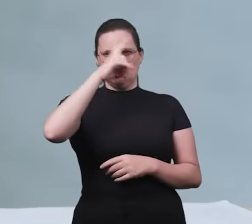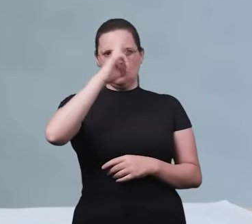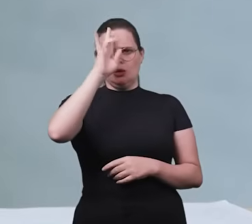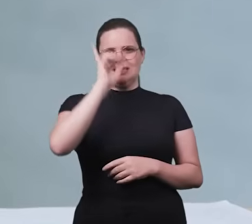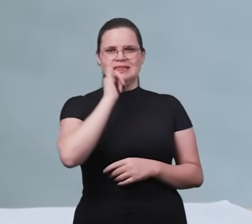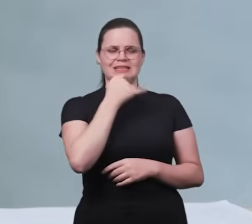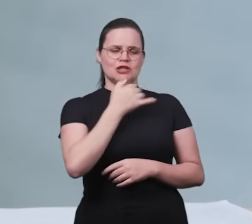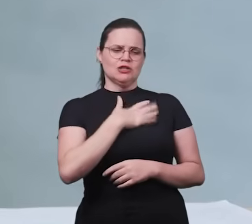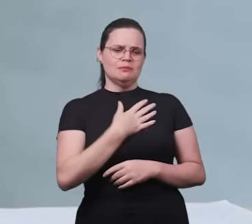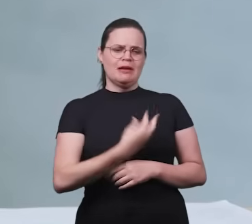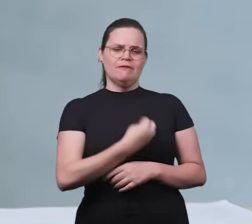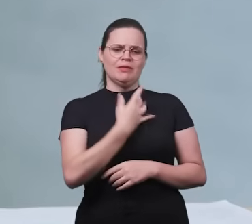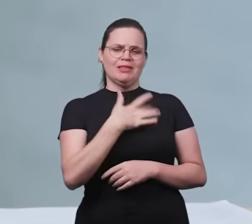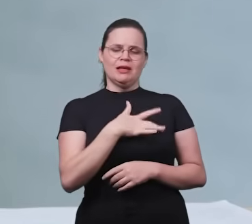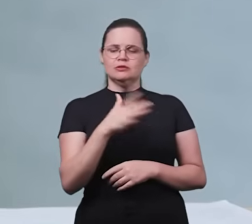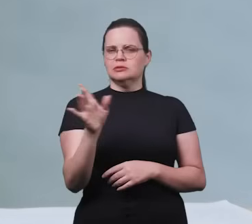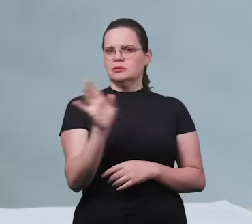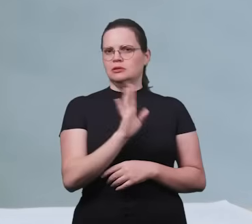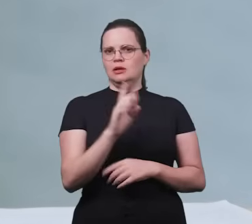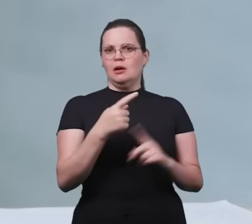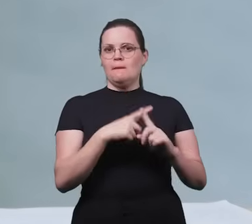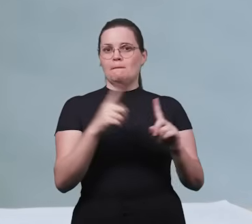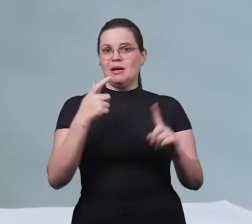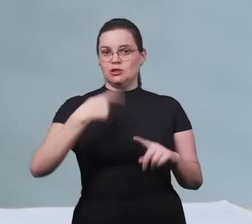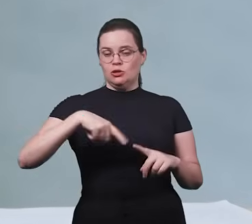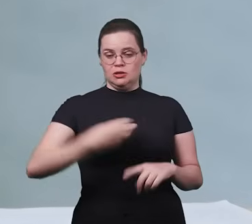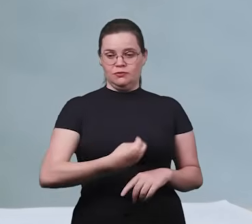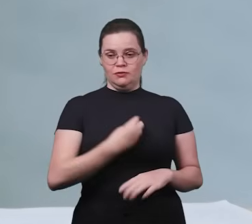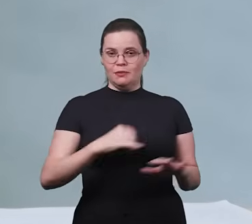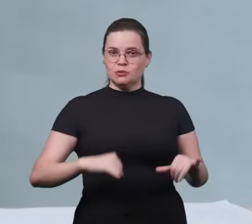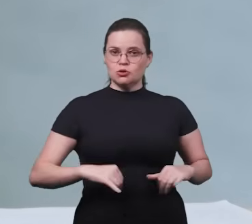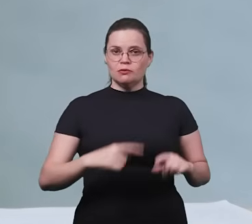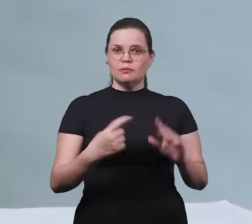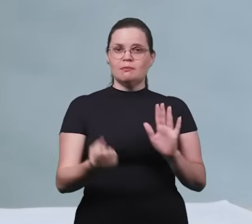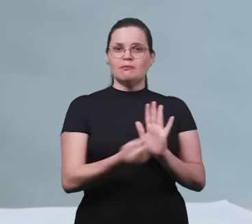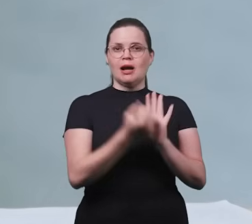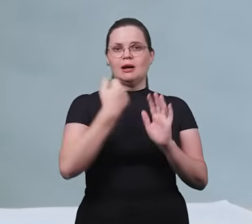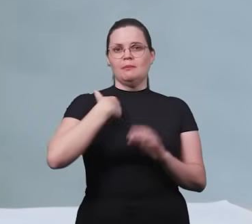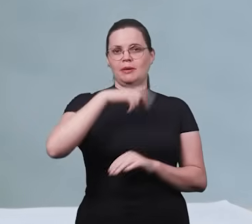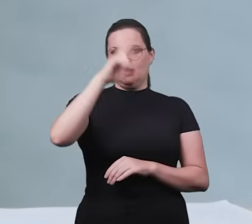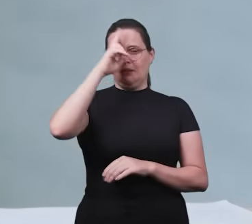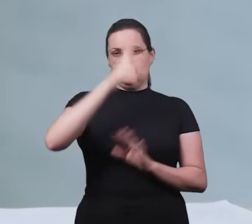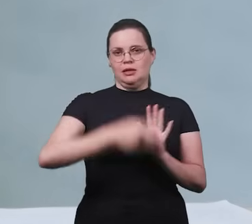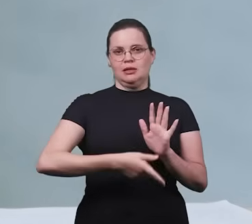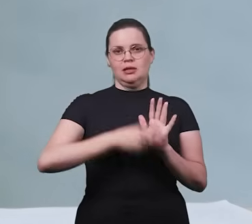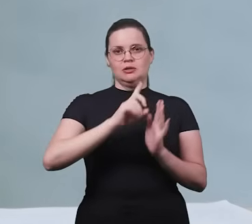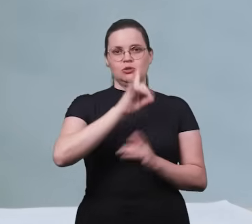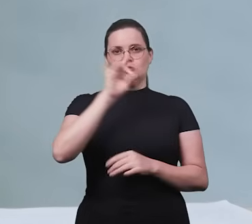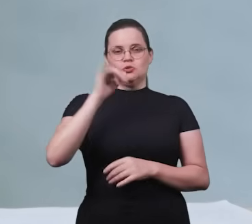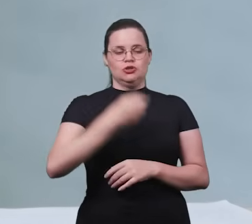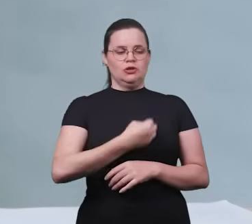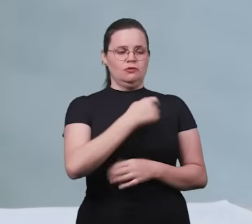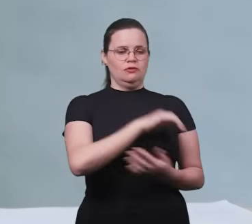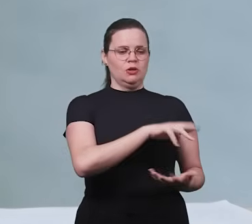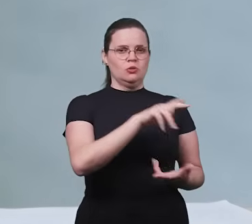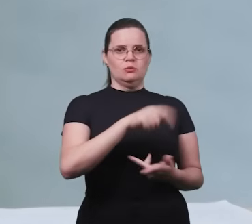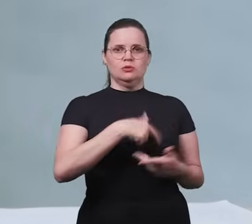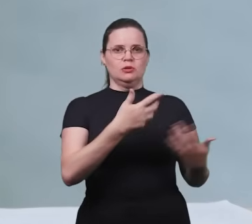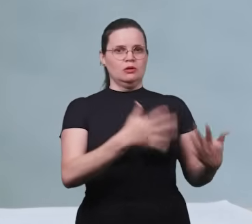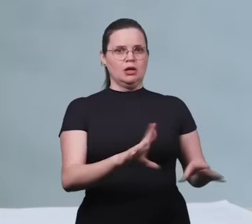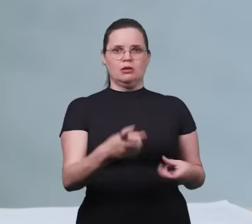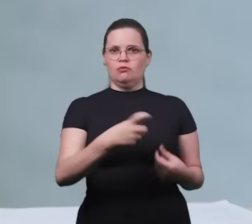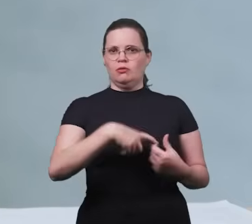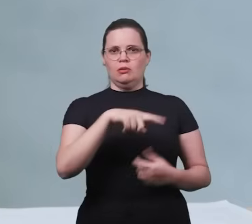pelo contrário, são marcas que ficam para lembrar de onde nós viemos, mas nós pregamos daquilo que o Senhor tem nos orientado.